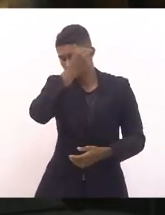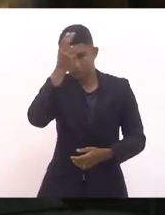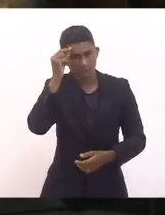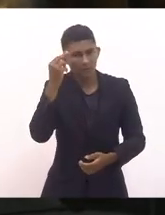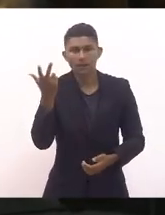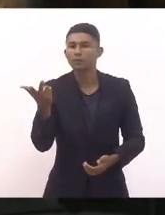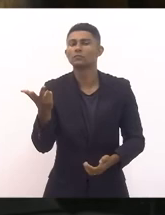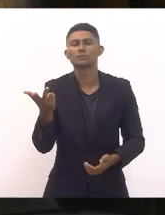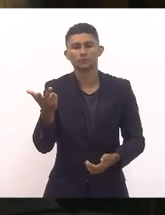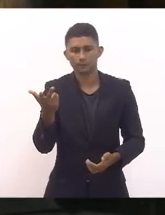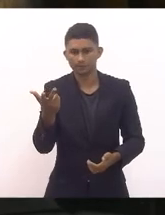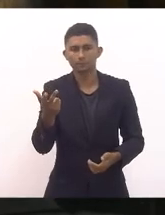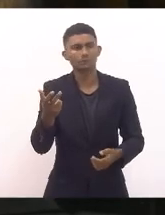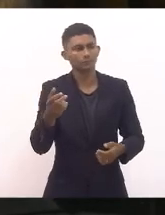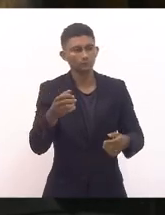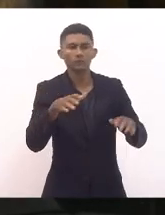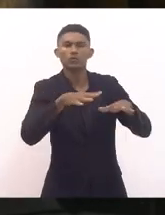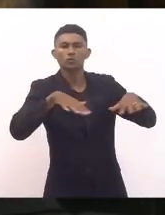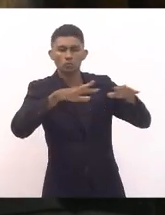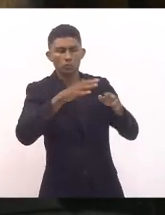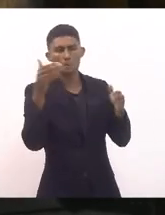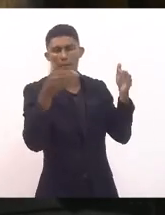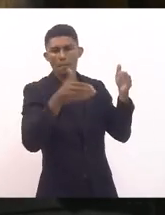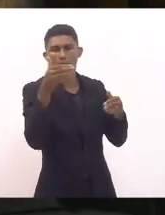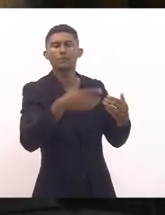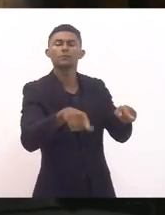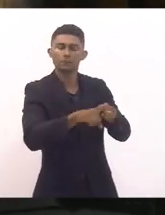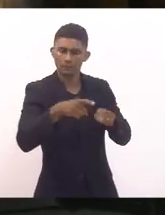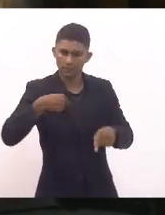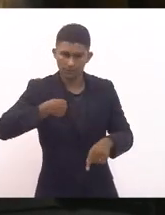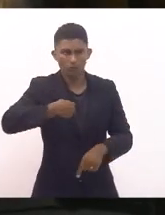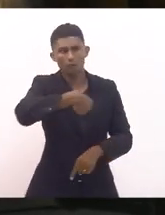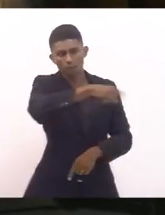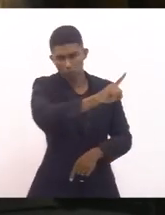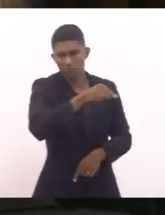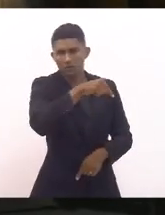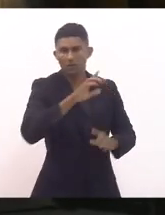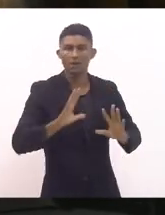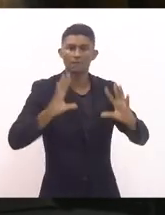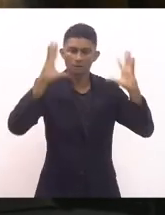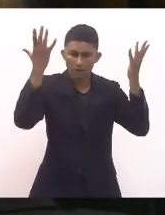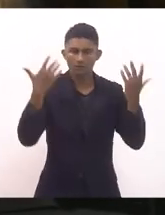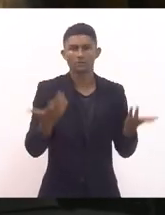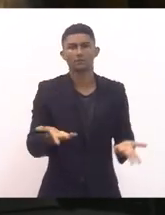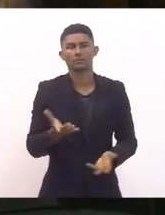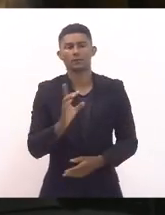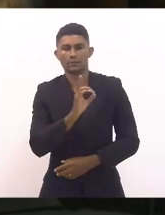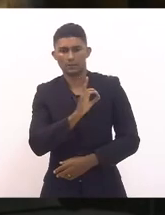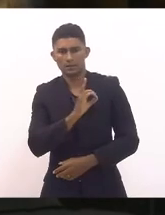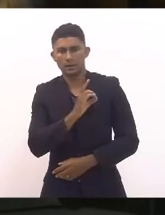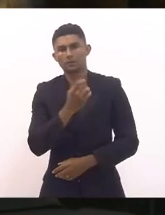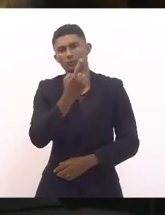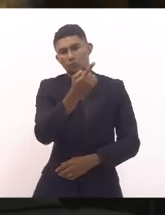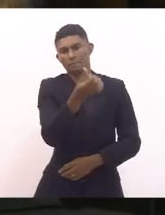Fernando Jordão. Eu também estava presente, delegado da